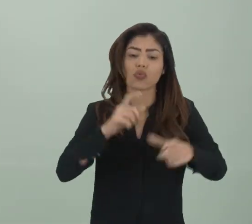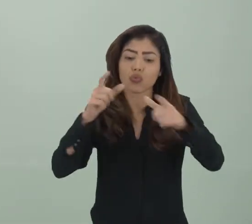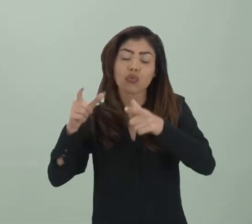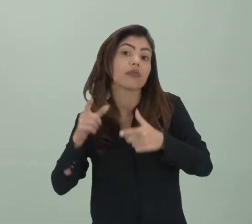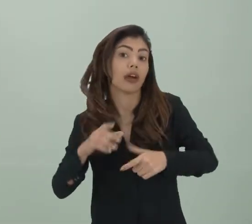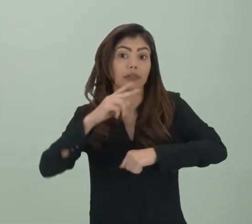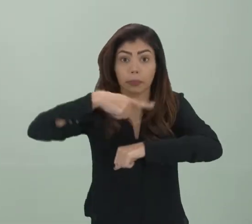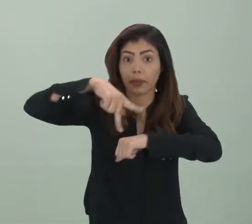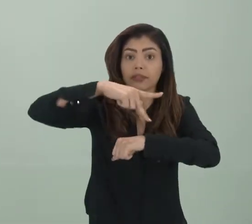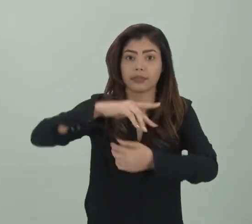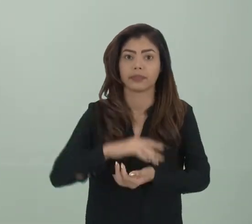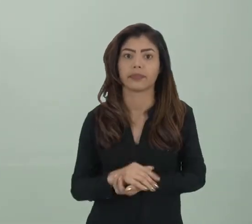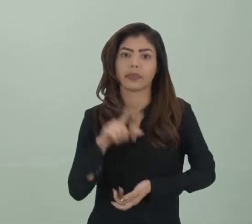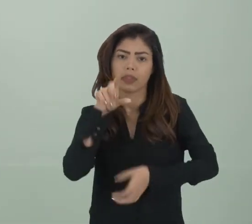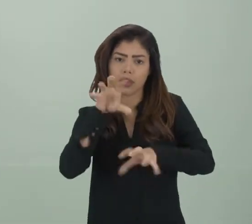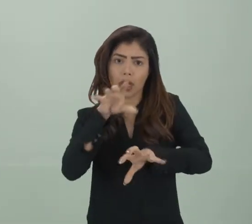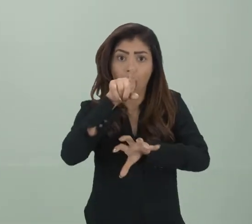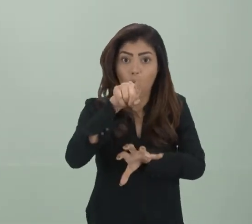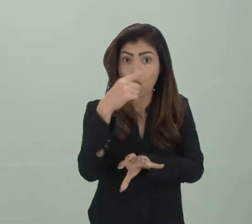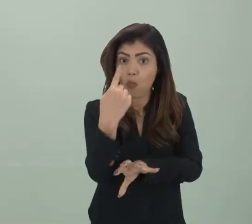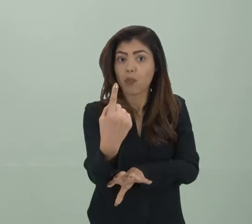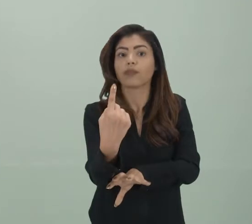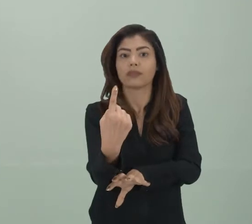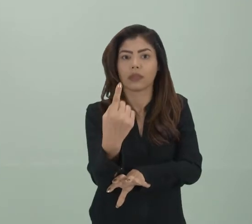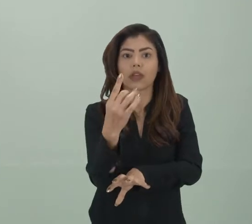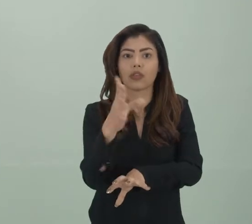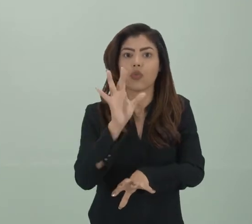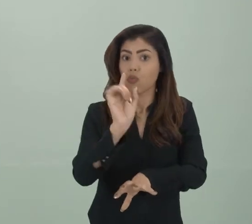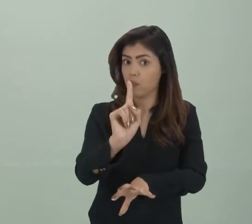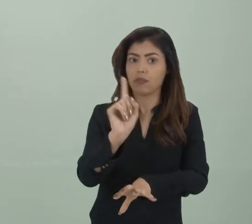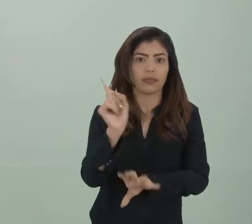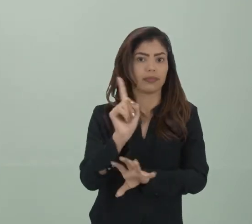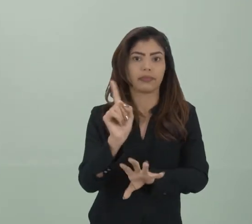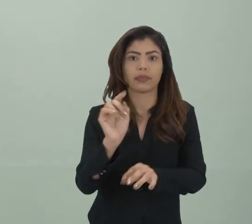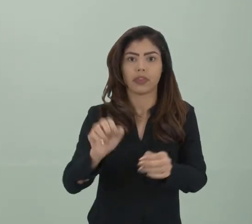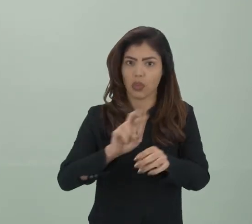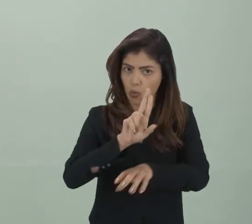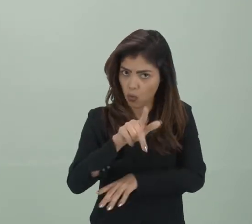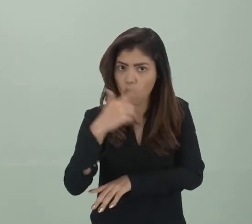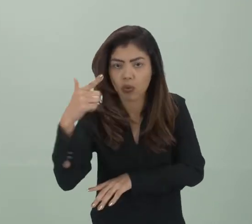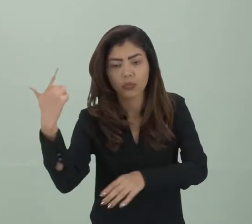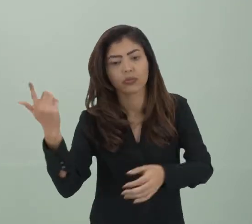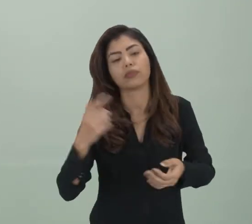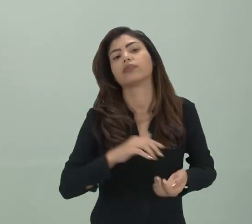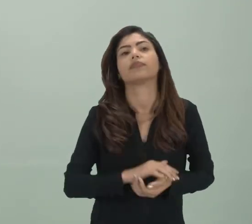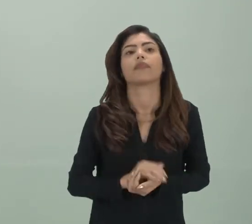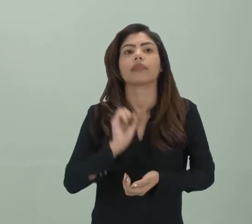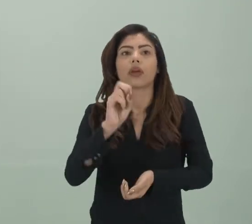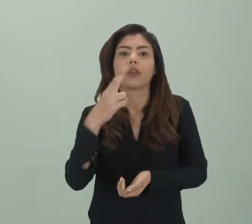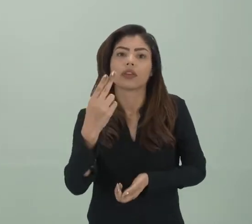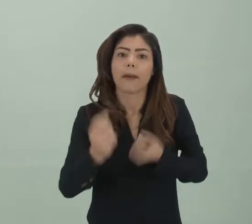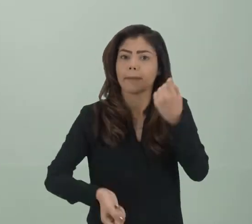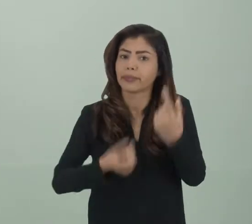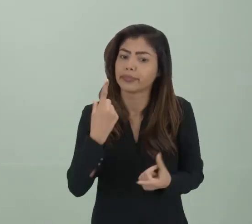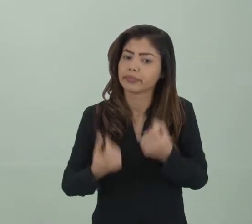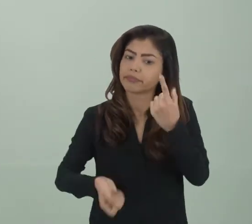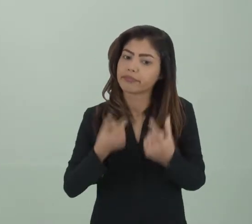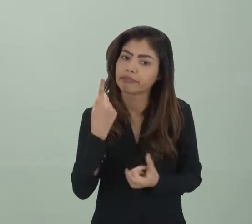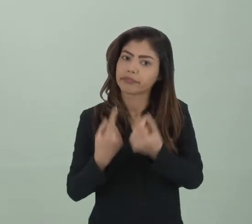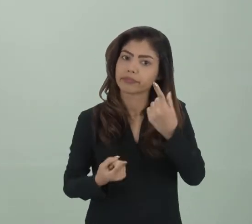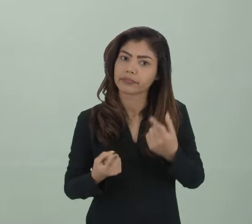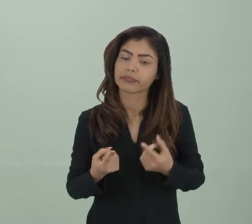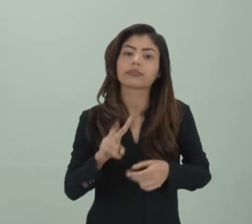Esse é um tipo de variação, não é somente o tipo de variação que existe. Ou seja, a palavra pipoca é